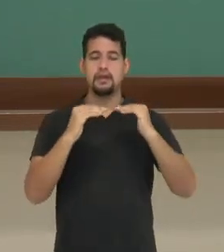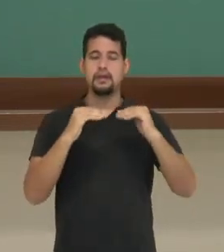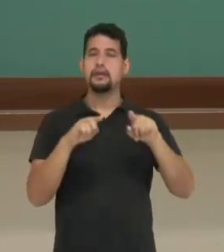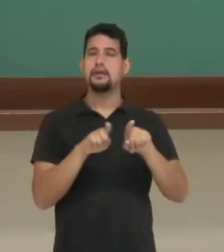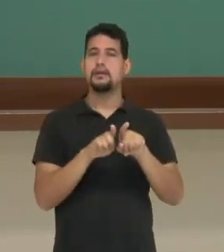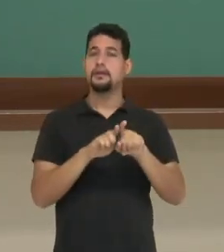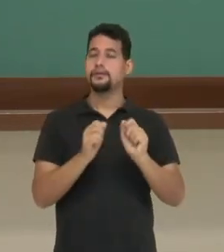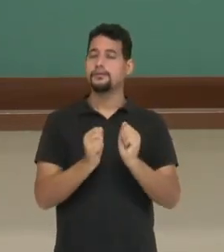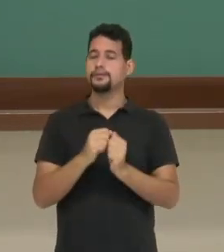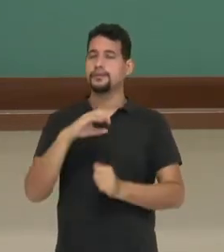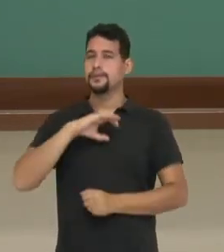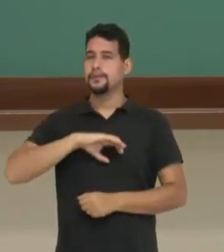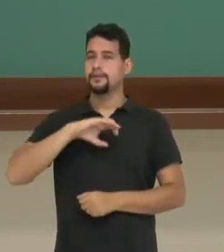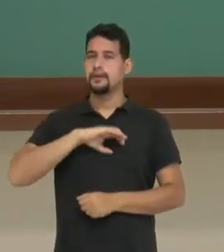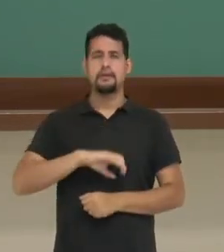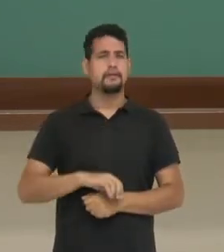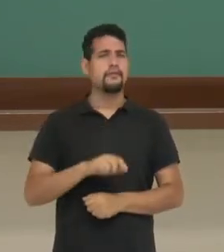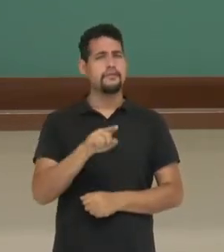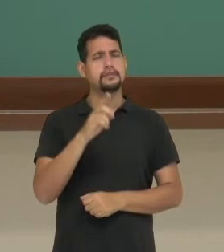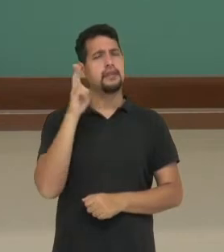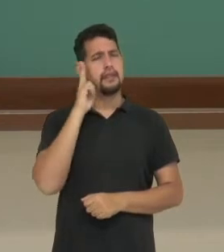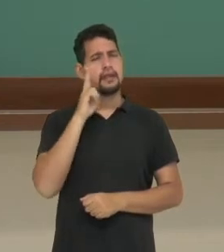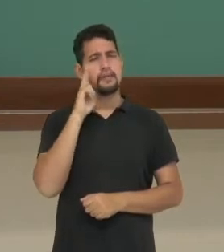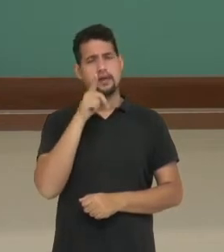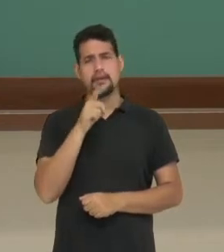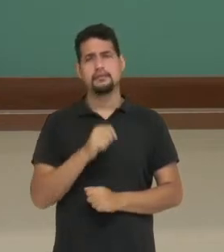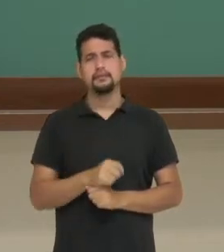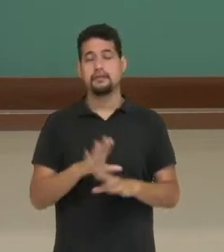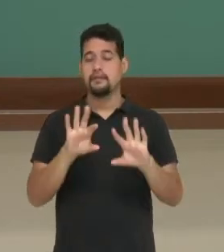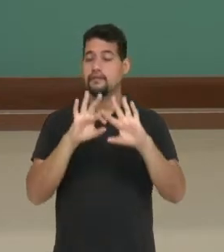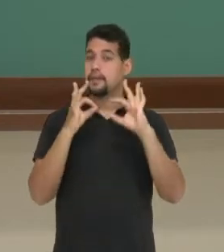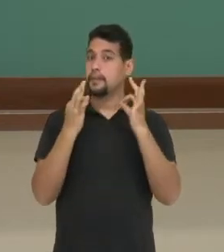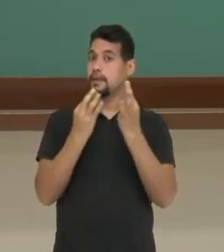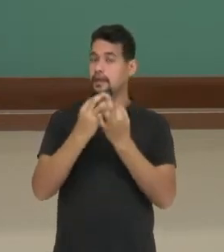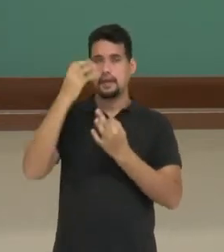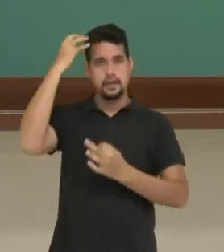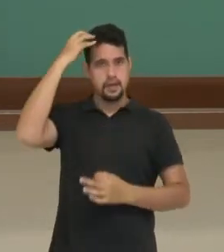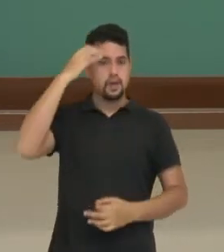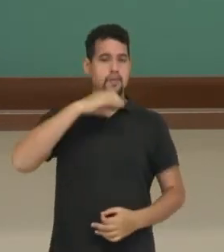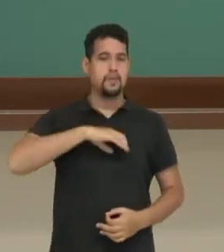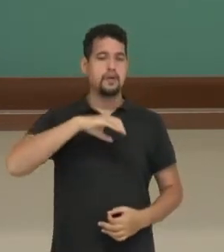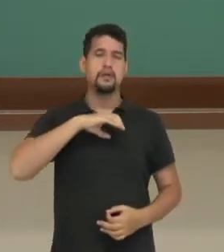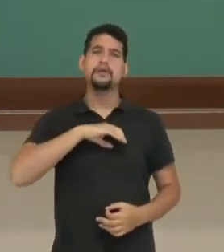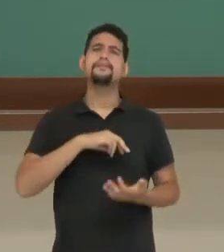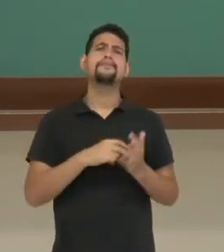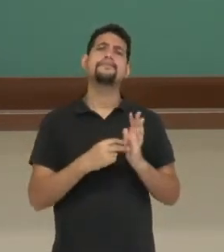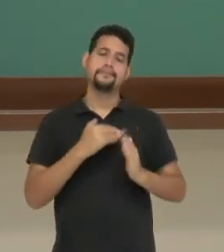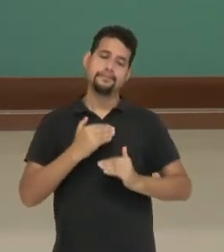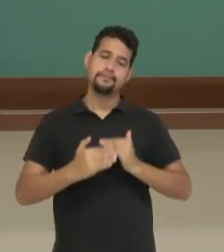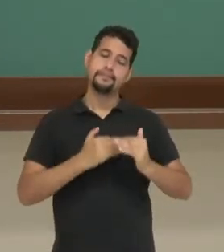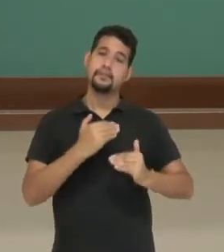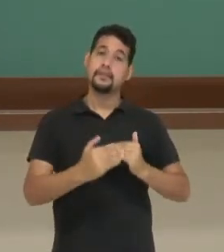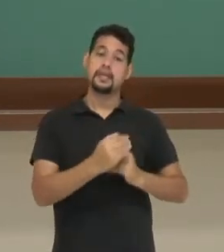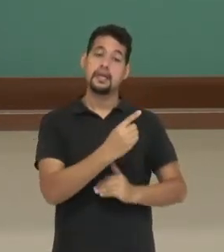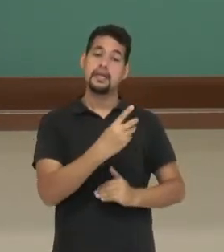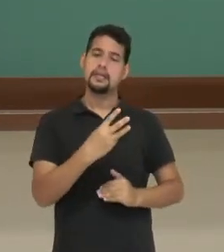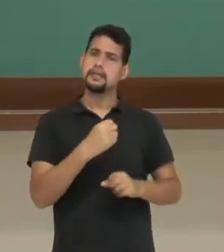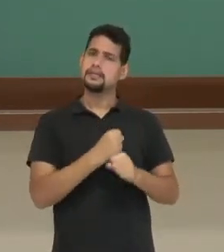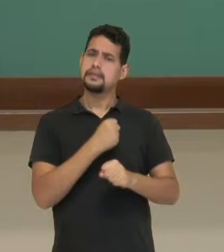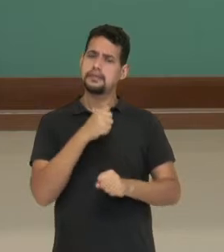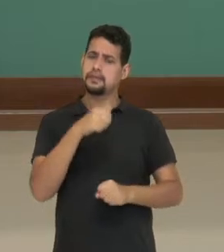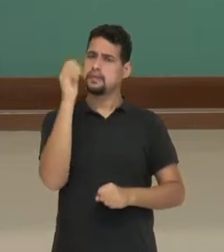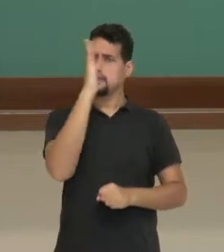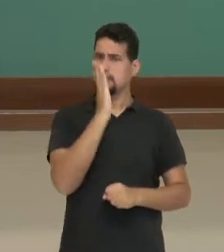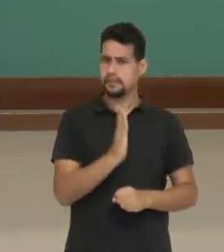com Portugal, né? Então você deve se lembrar que a família real portuguesa passou um período de 13 anos aqui no